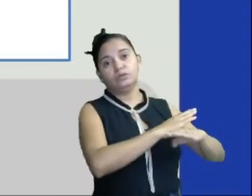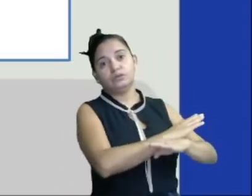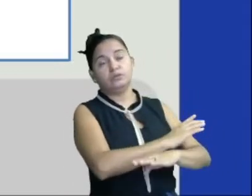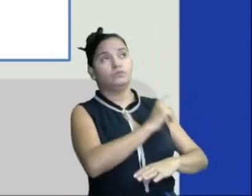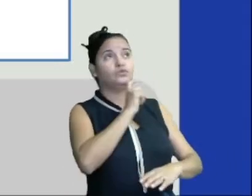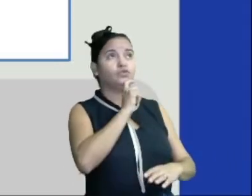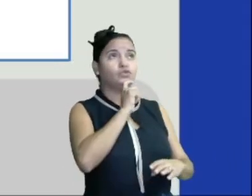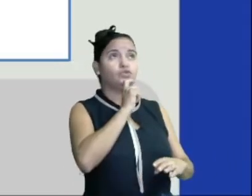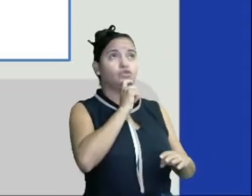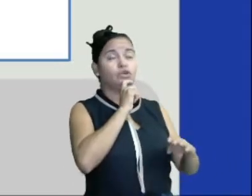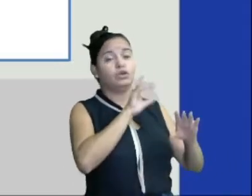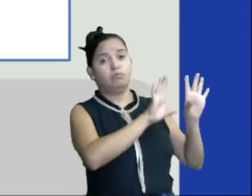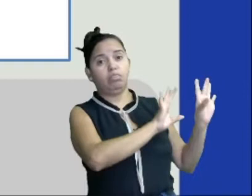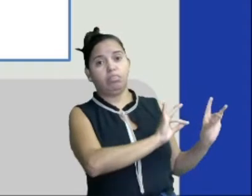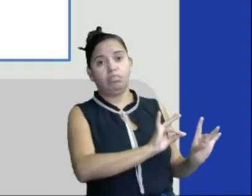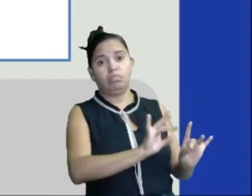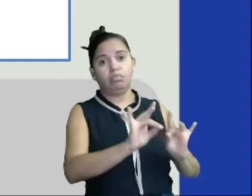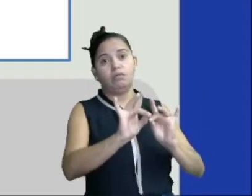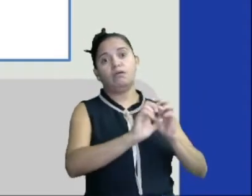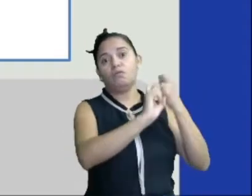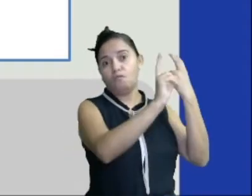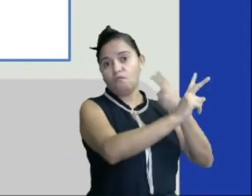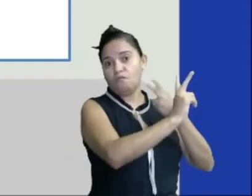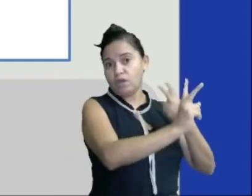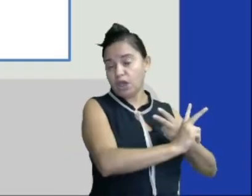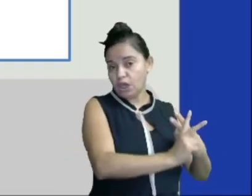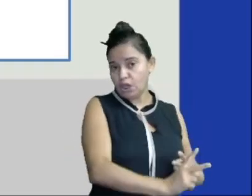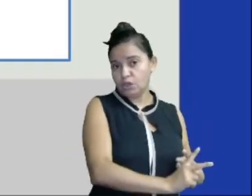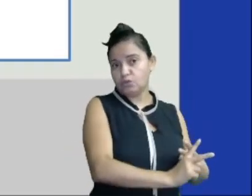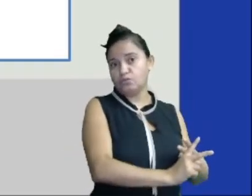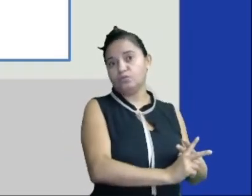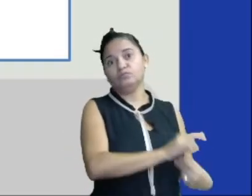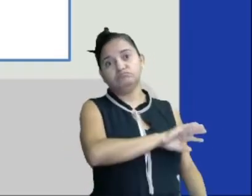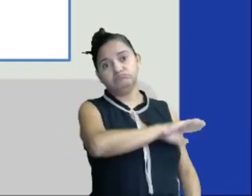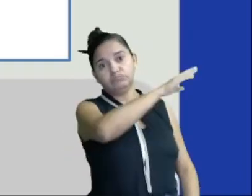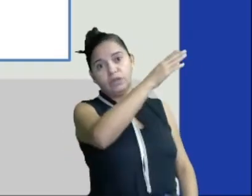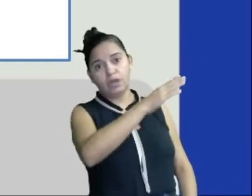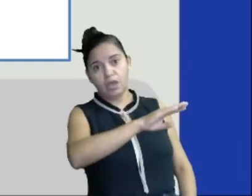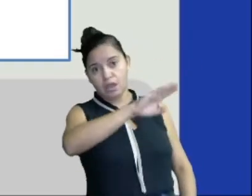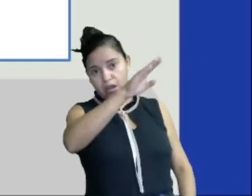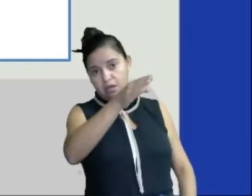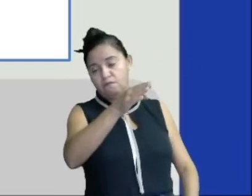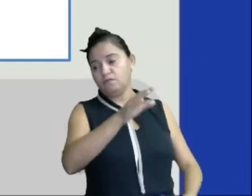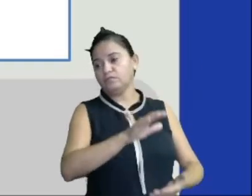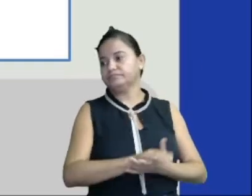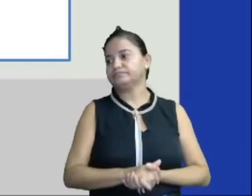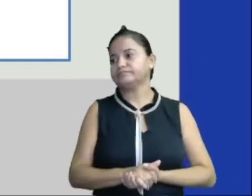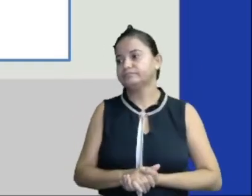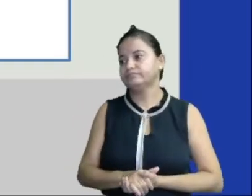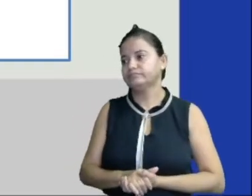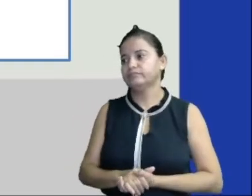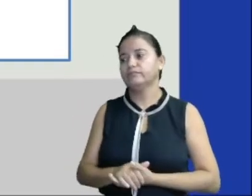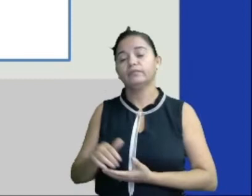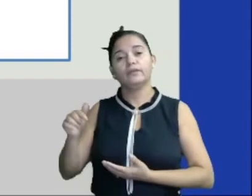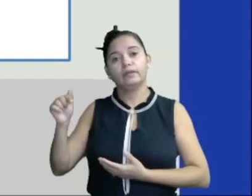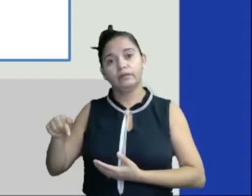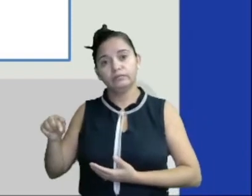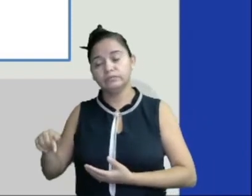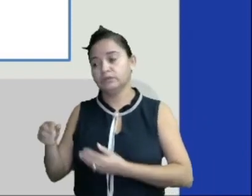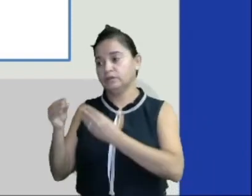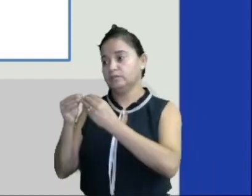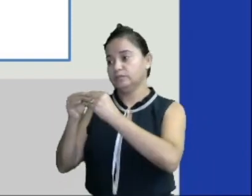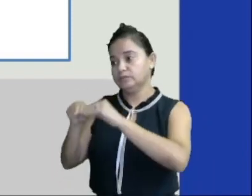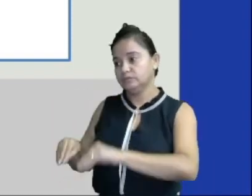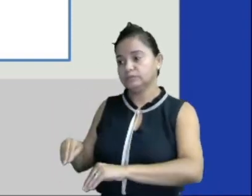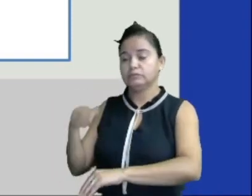das geleiras, ação eólica e também relevo, através do relevo. E as causas antrópicas, através